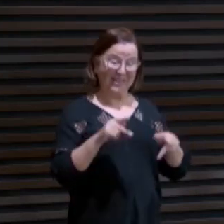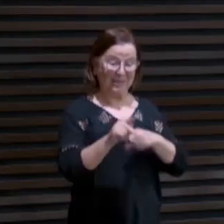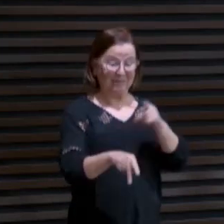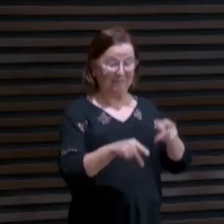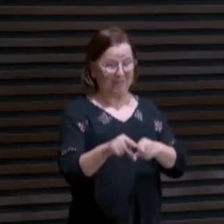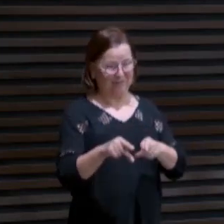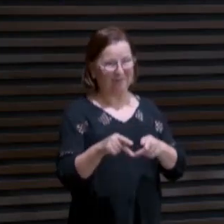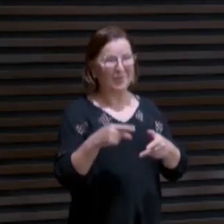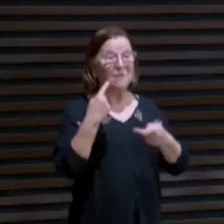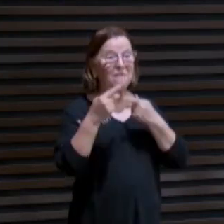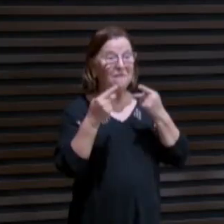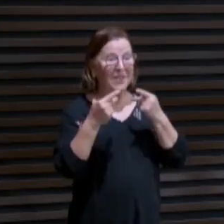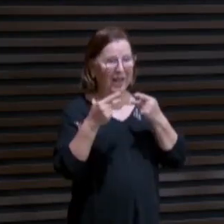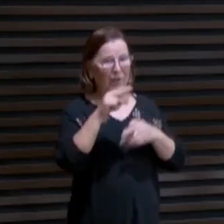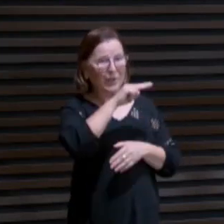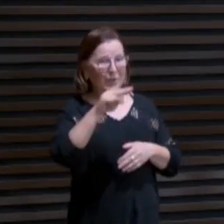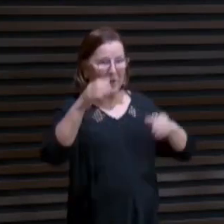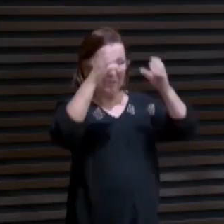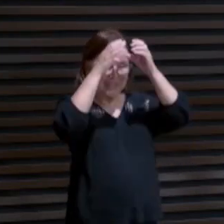argumentação. Eles